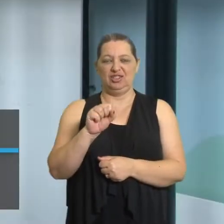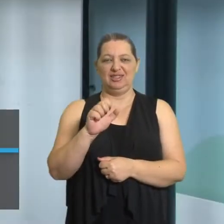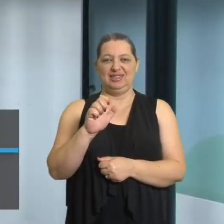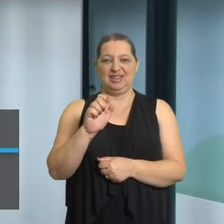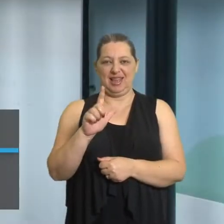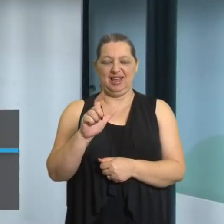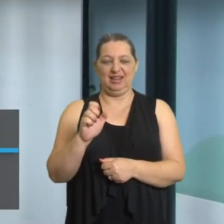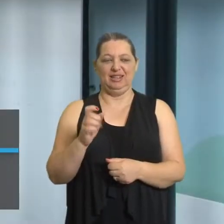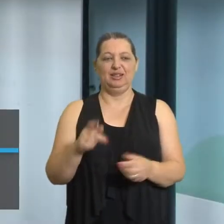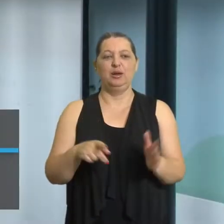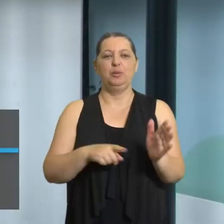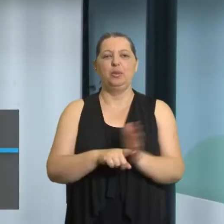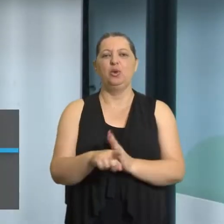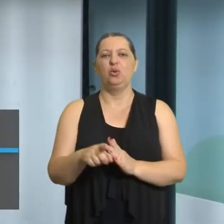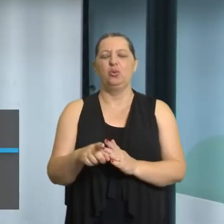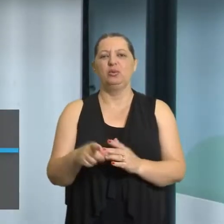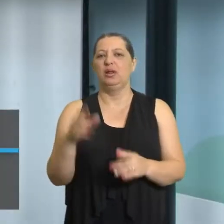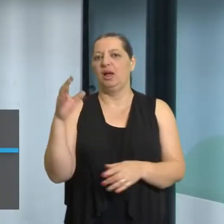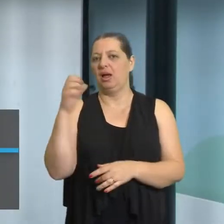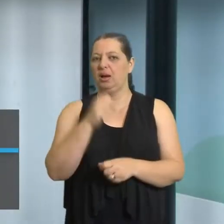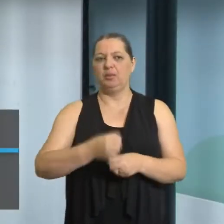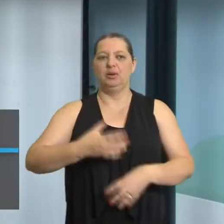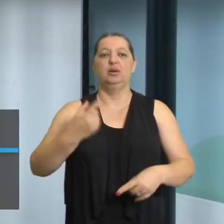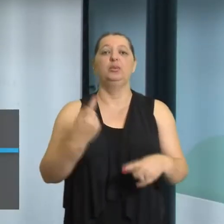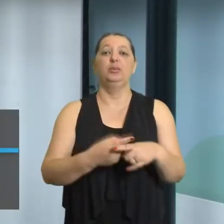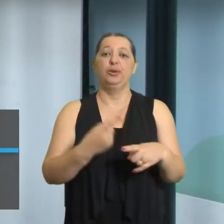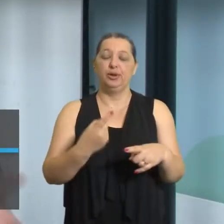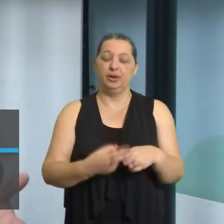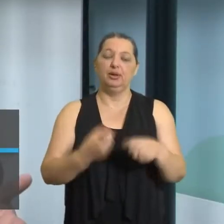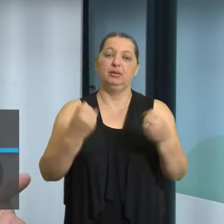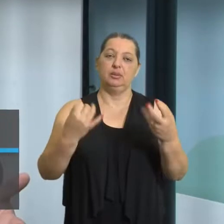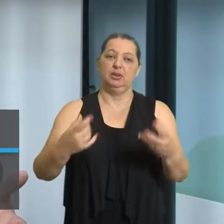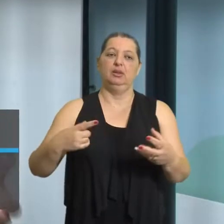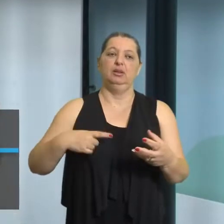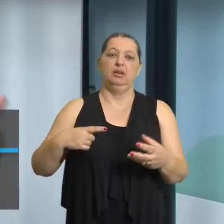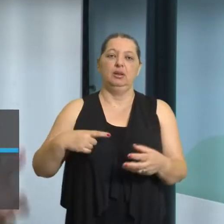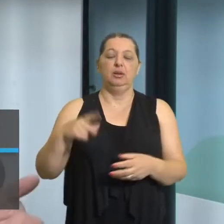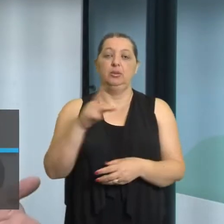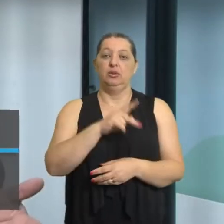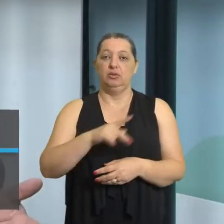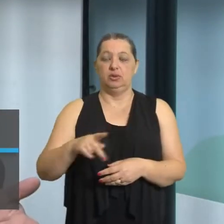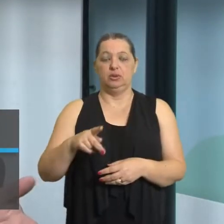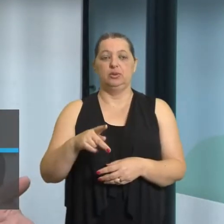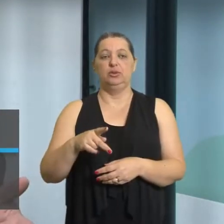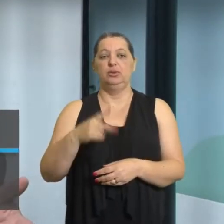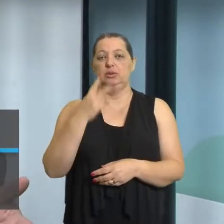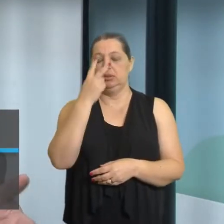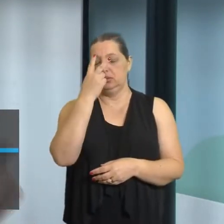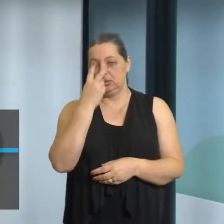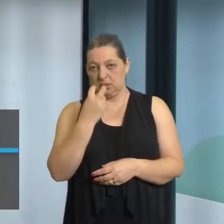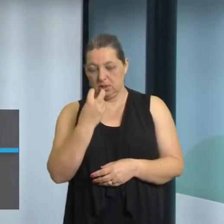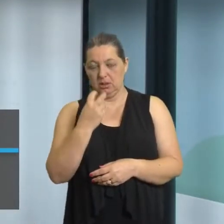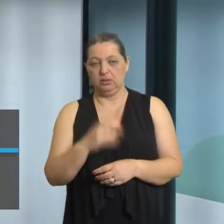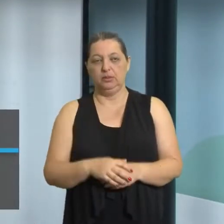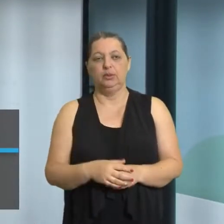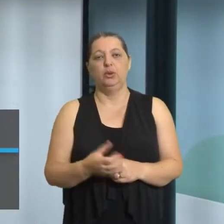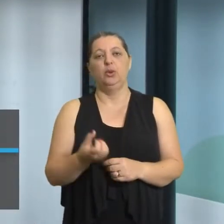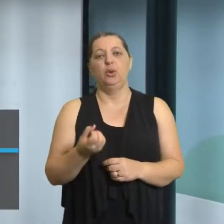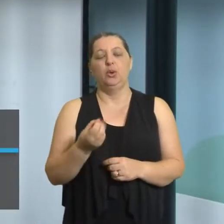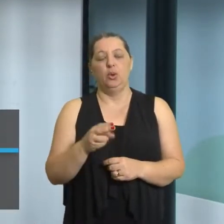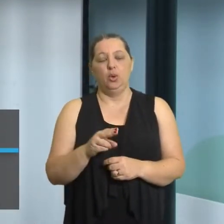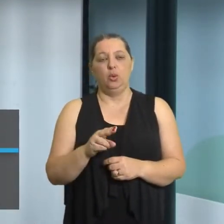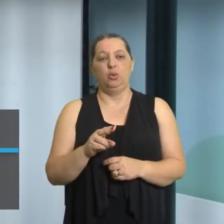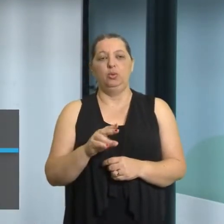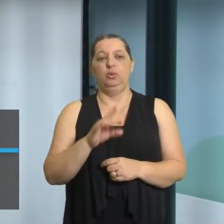do chat perguntava porque áudio-descrição porque nós temos professores com deficiência visual até mesmo sexo e aí é importante